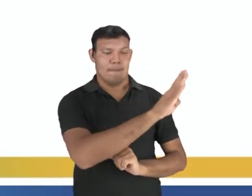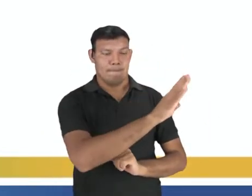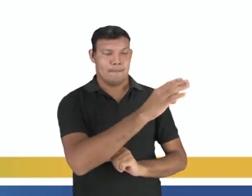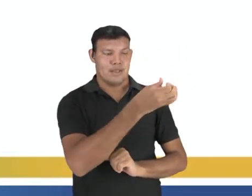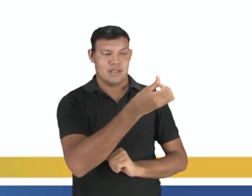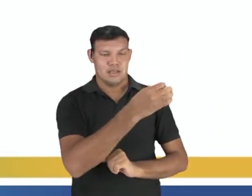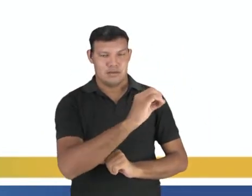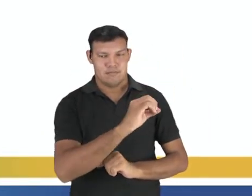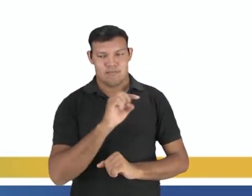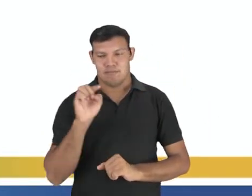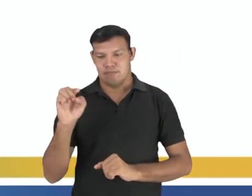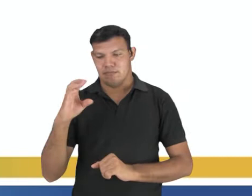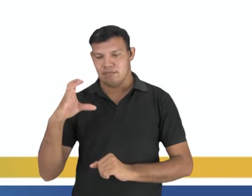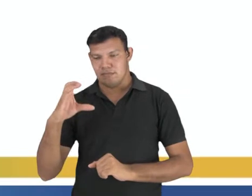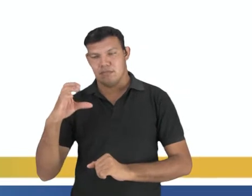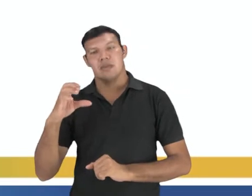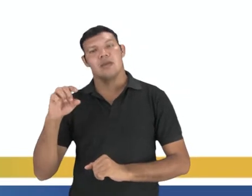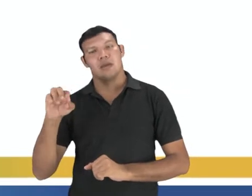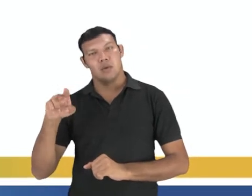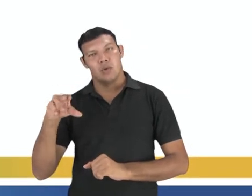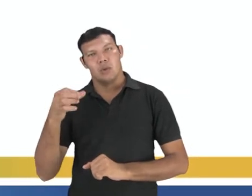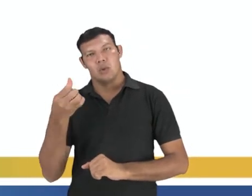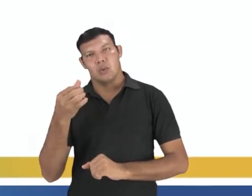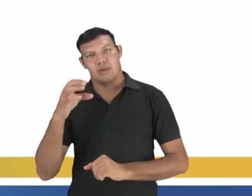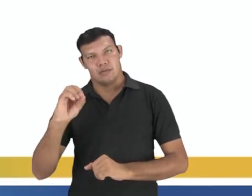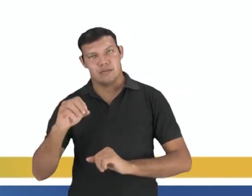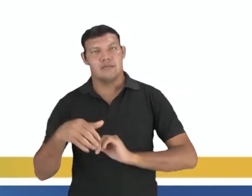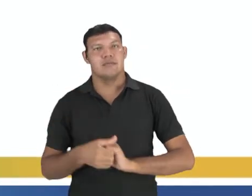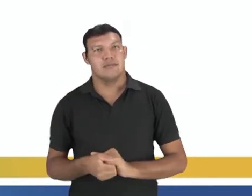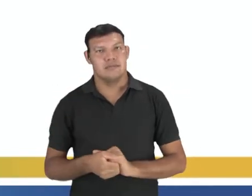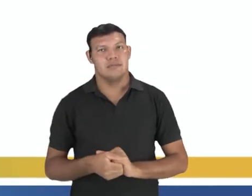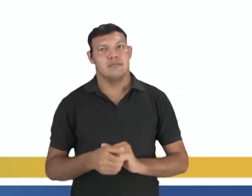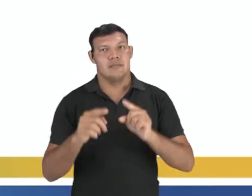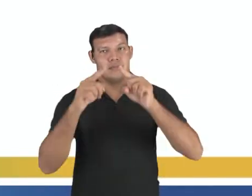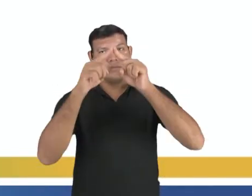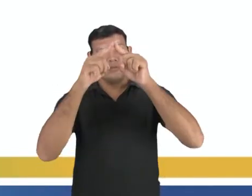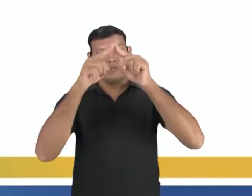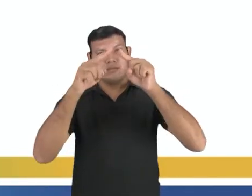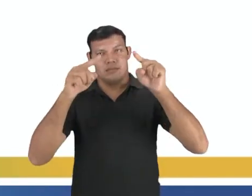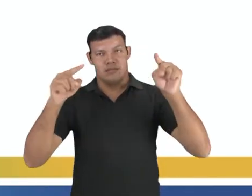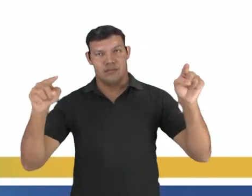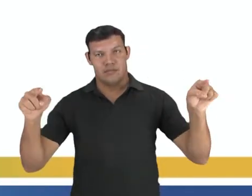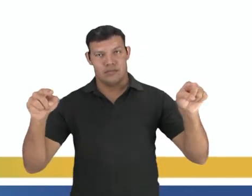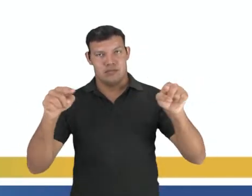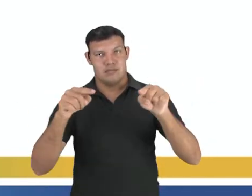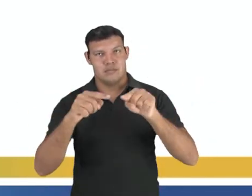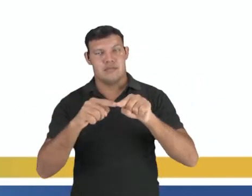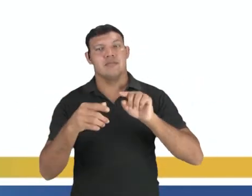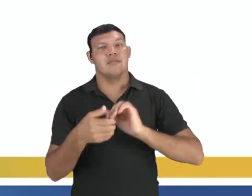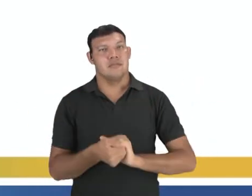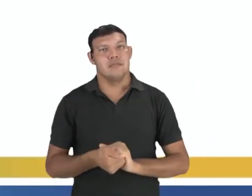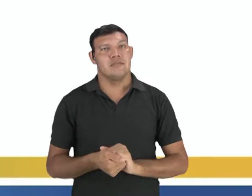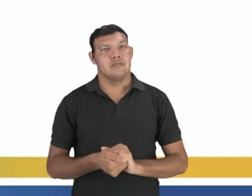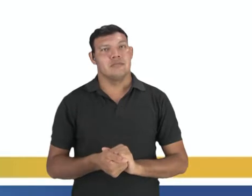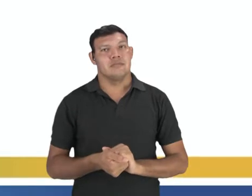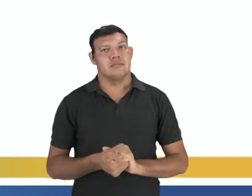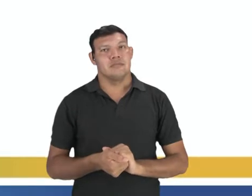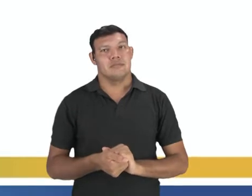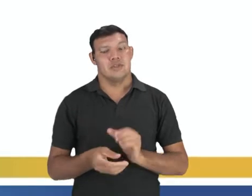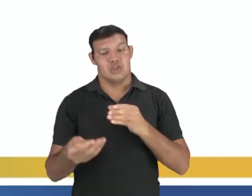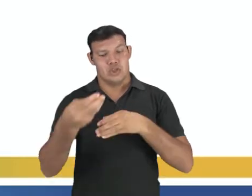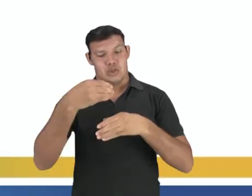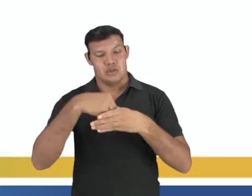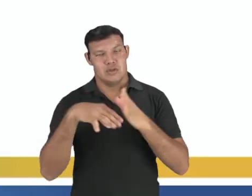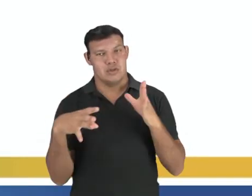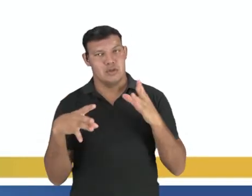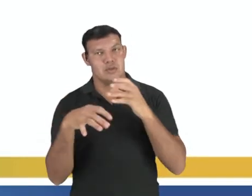C também é 60. Sabendo que um triângulo, o meu ângulo interno é um ângulo de 180 graus.